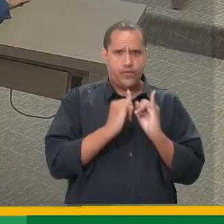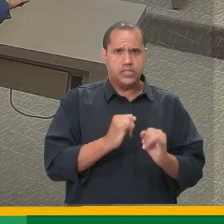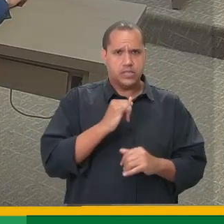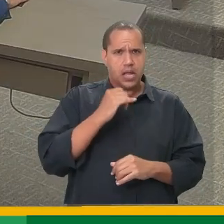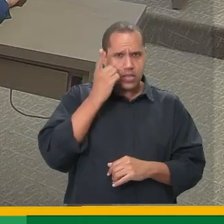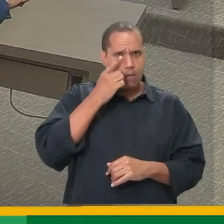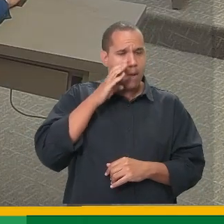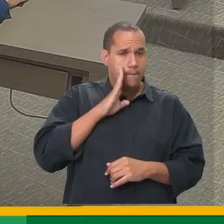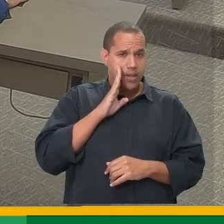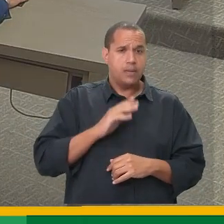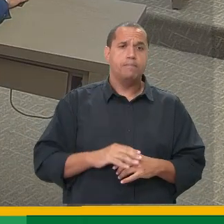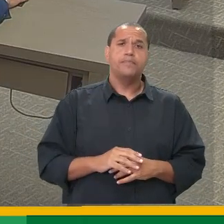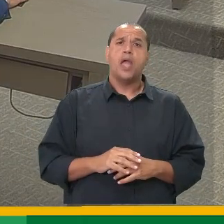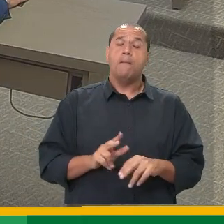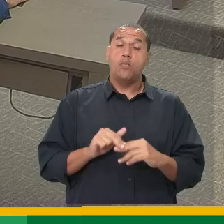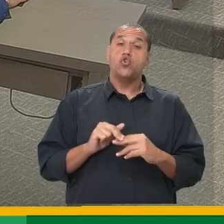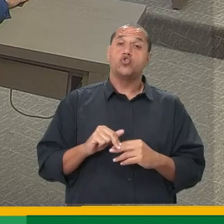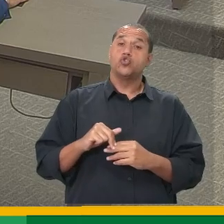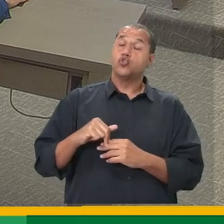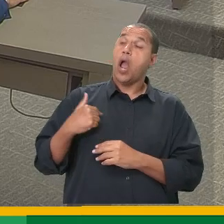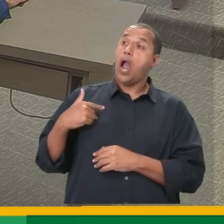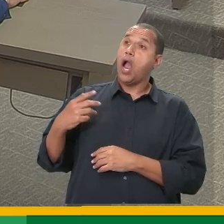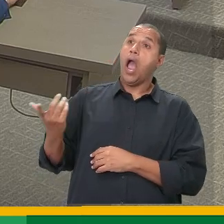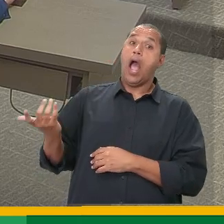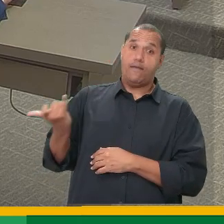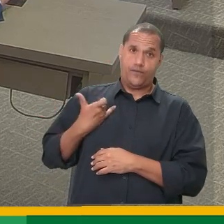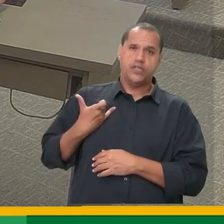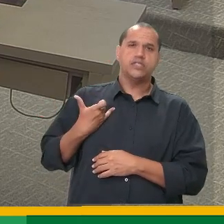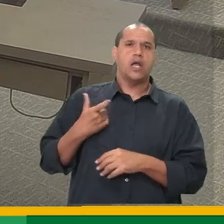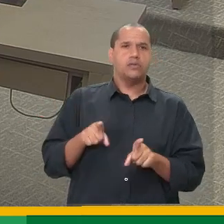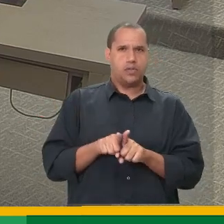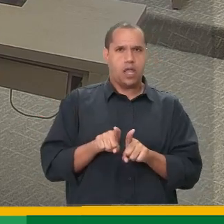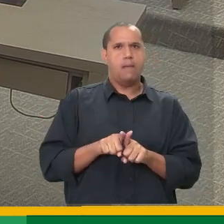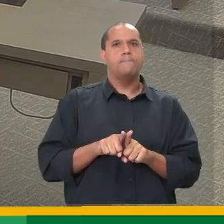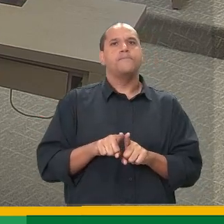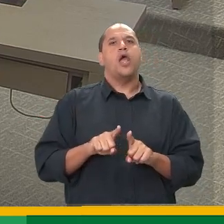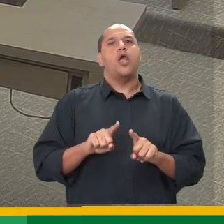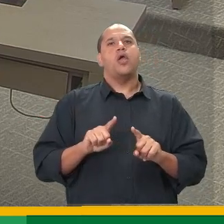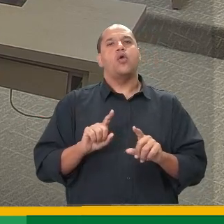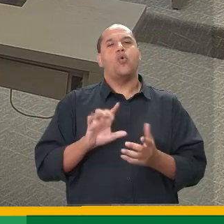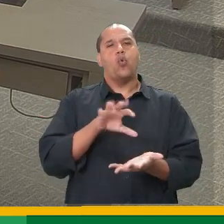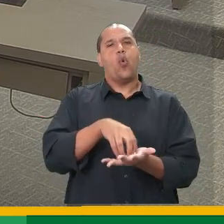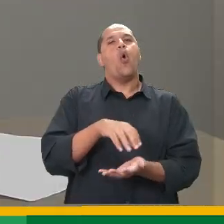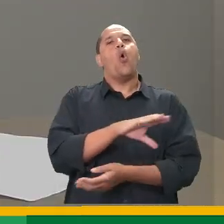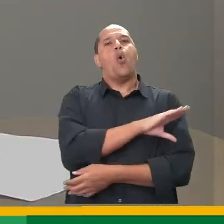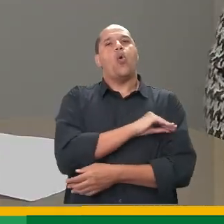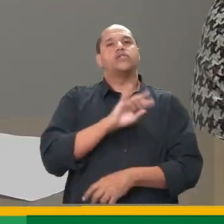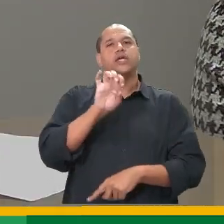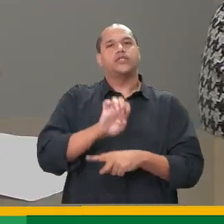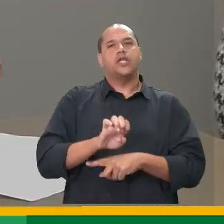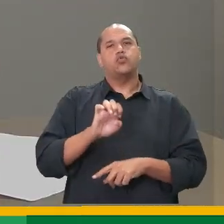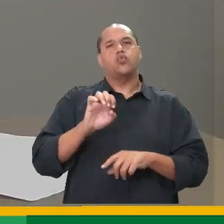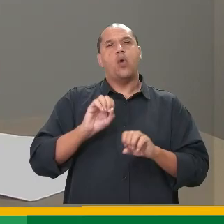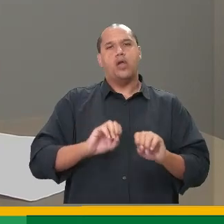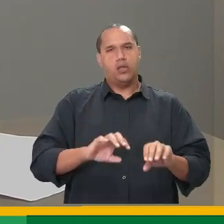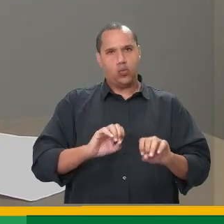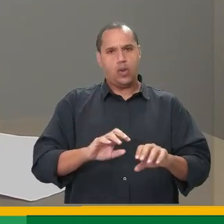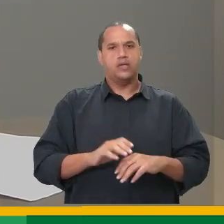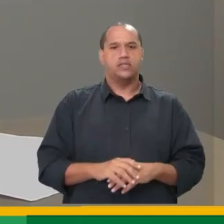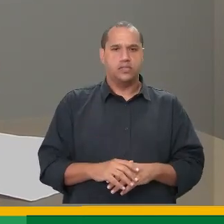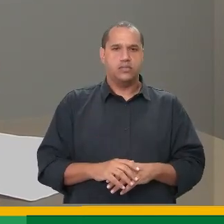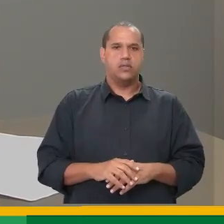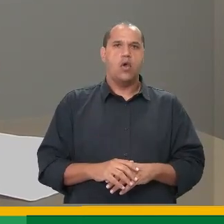as orientações que nós estamos tendo aqui que foi também avaliado pelo Conselho Estadual de Educação tá ele passou por lá tinha um ofício